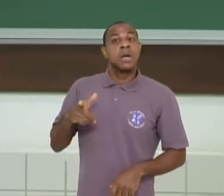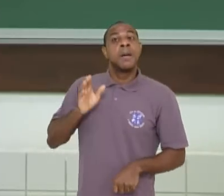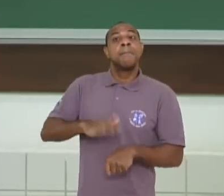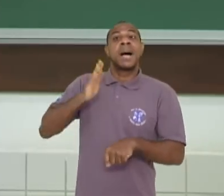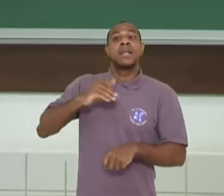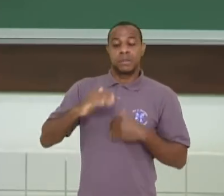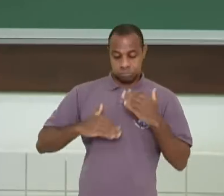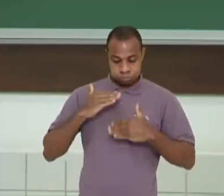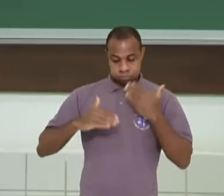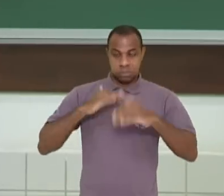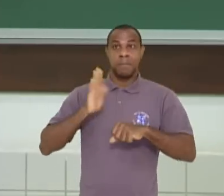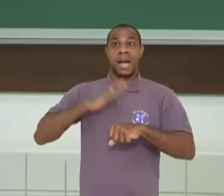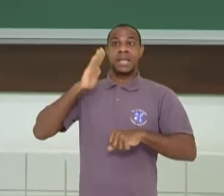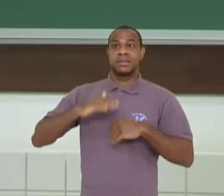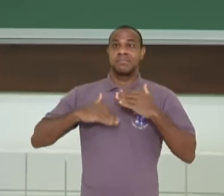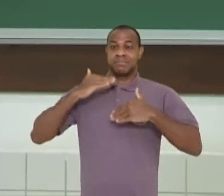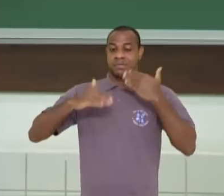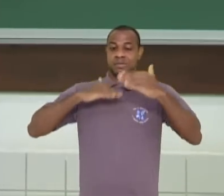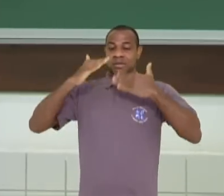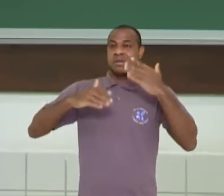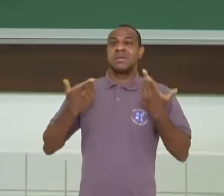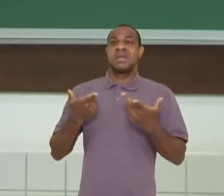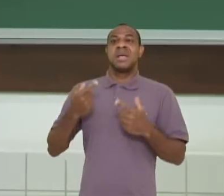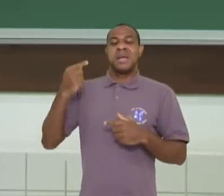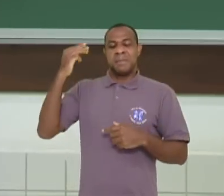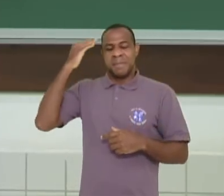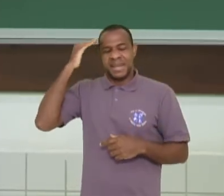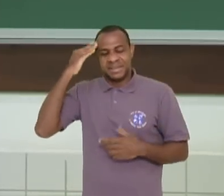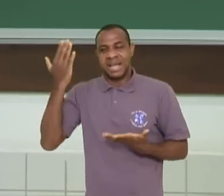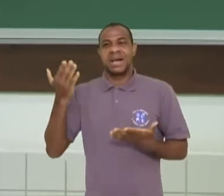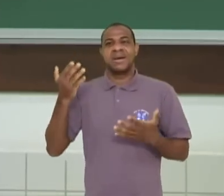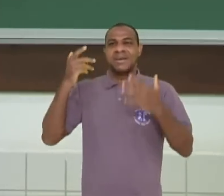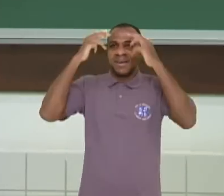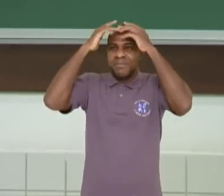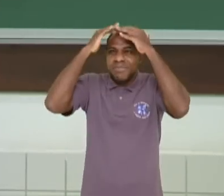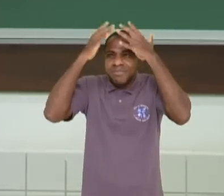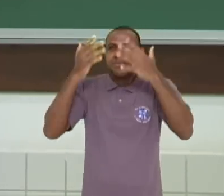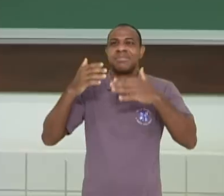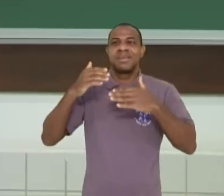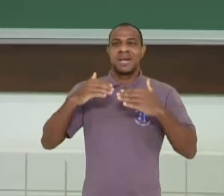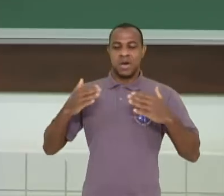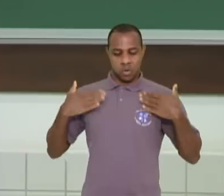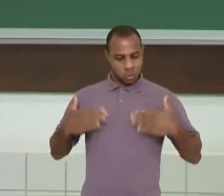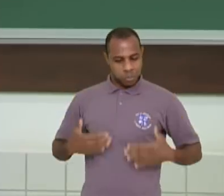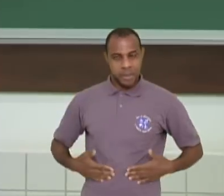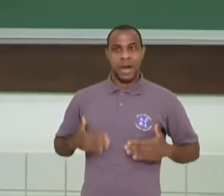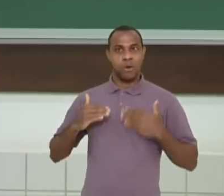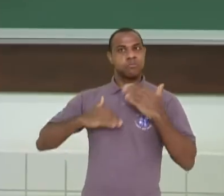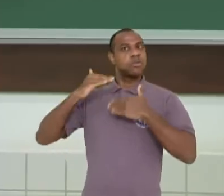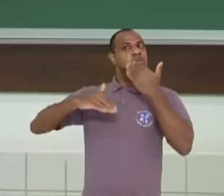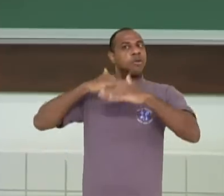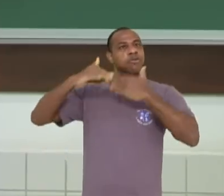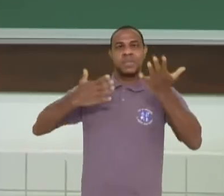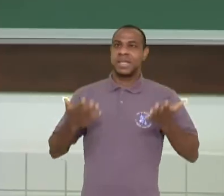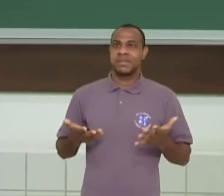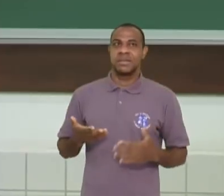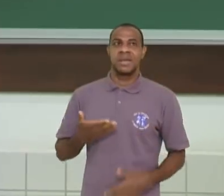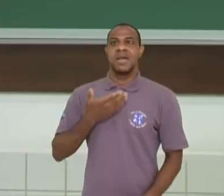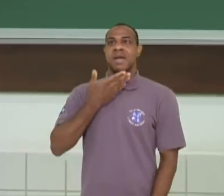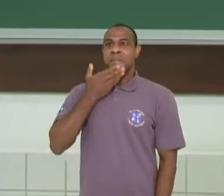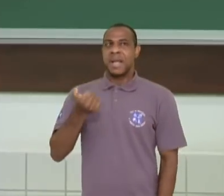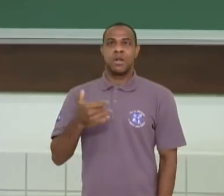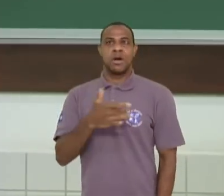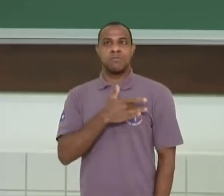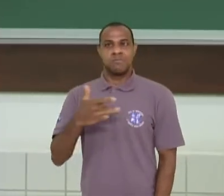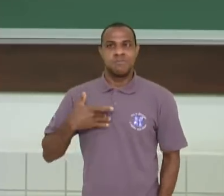nosso desenvolvimento, tanto social, mental, corporal também, a nossa expressão melhor. Então, expressamos-se melhor, a